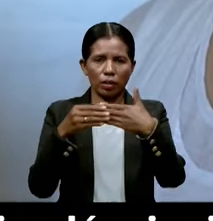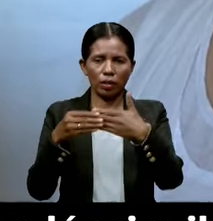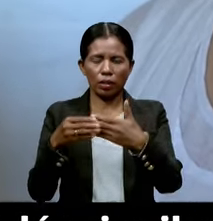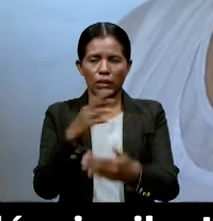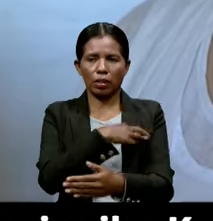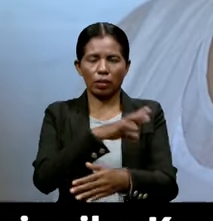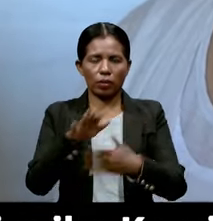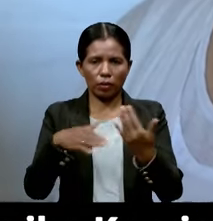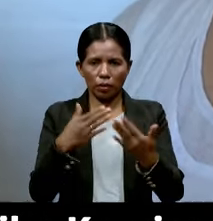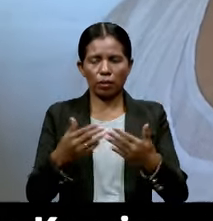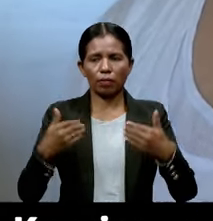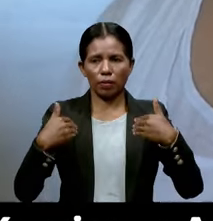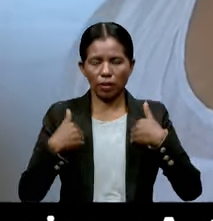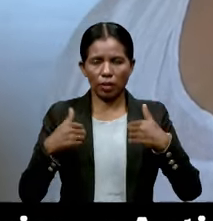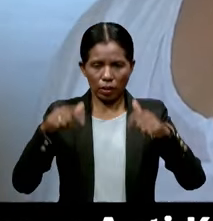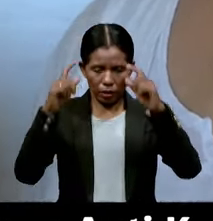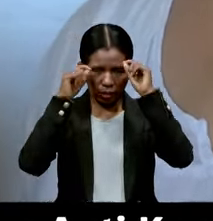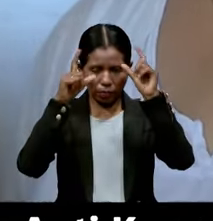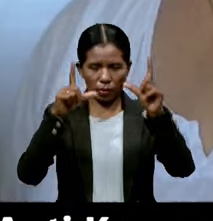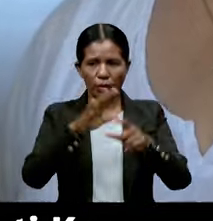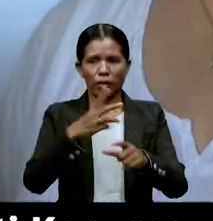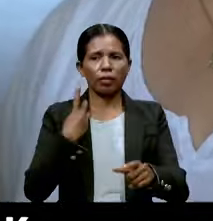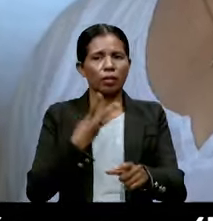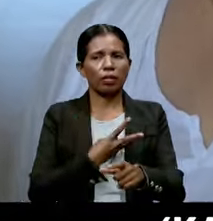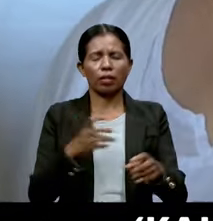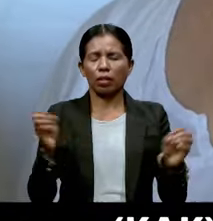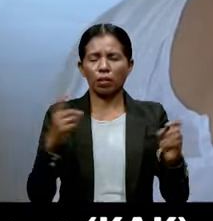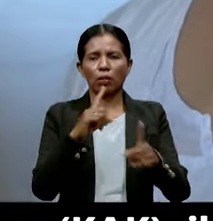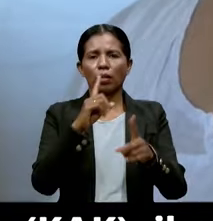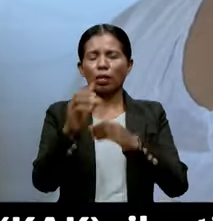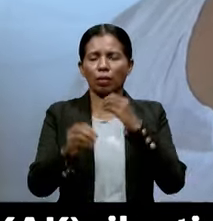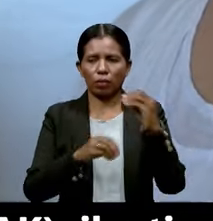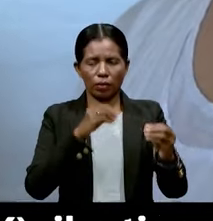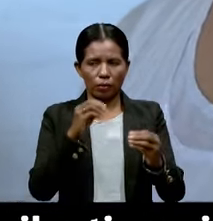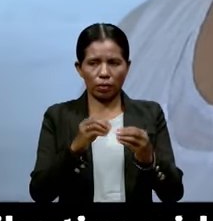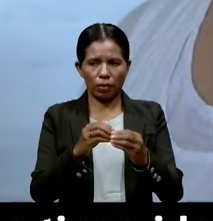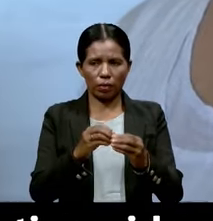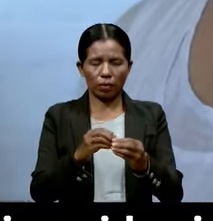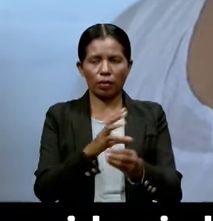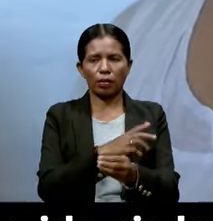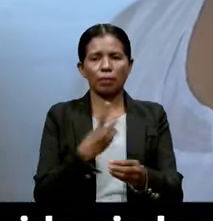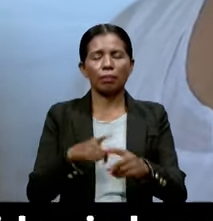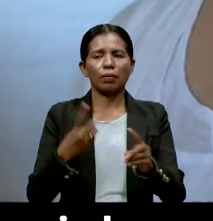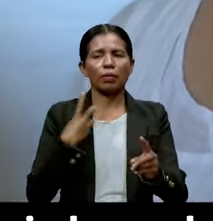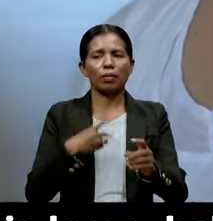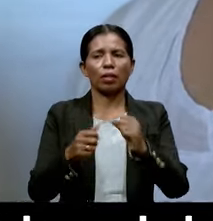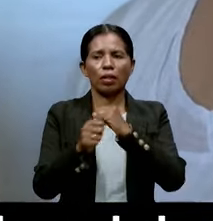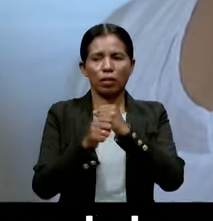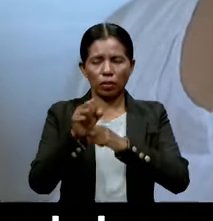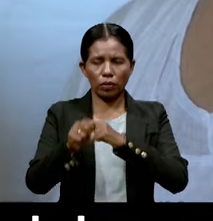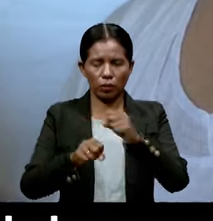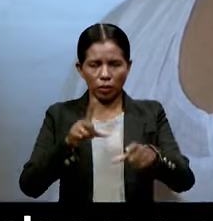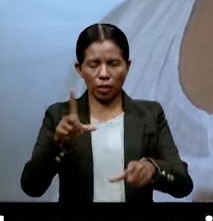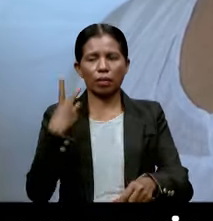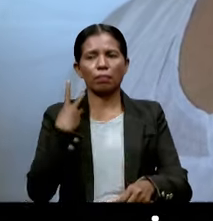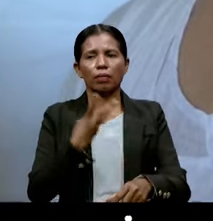religion sira ne be maka iha ya Timor Laran no ita la state ko ale ko naba doctrine ma be ita ko ale asam sosial ne be makita